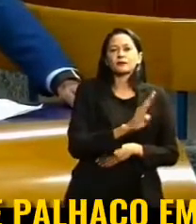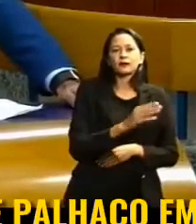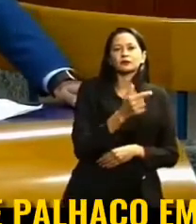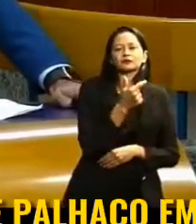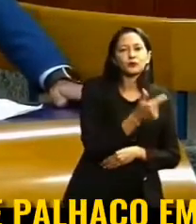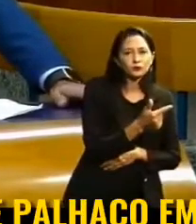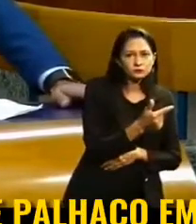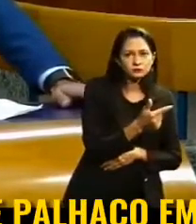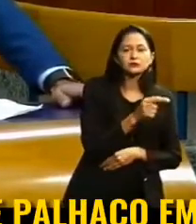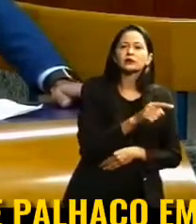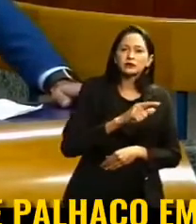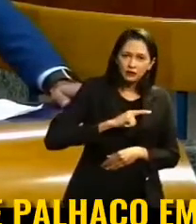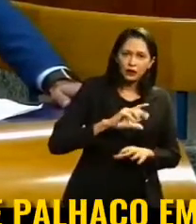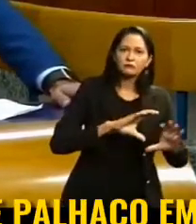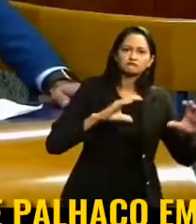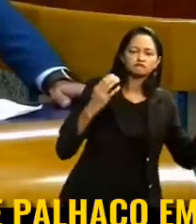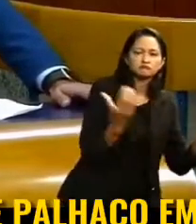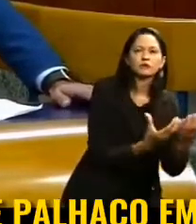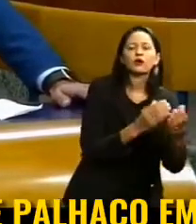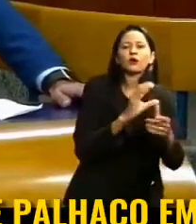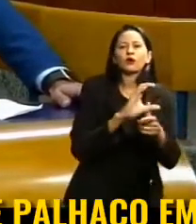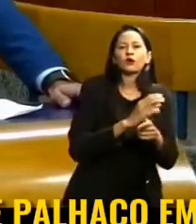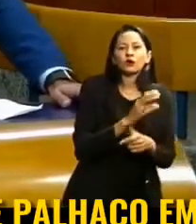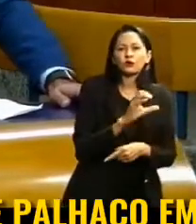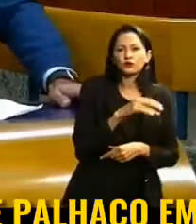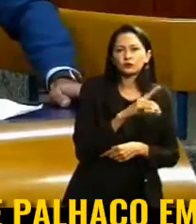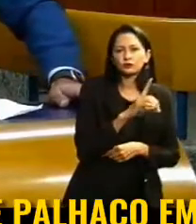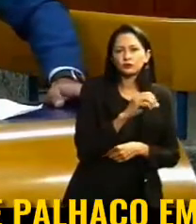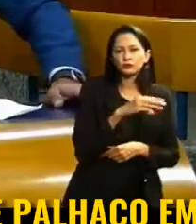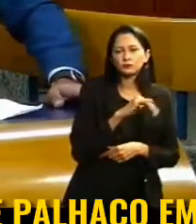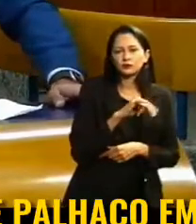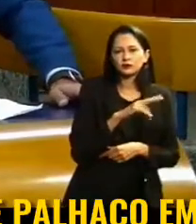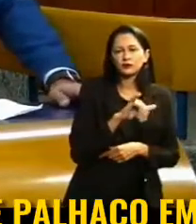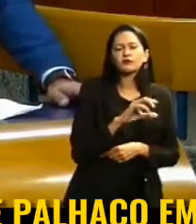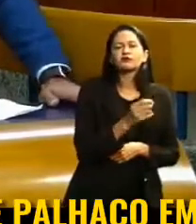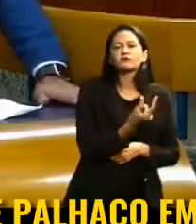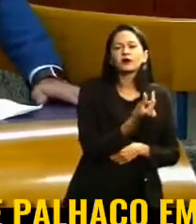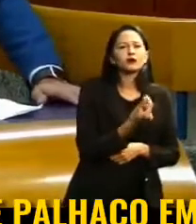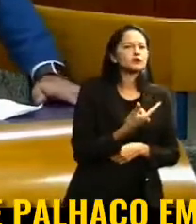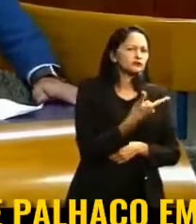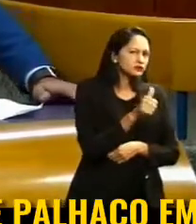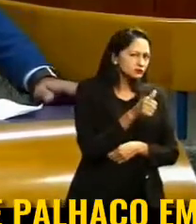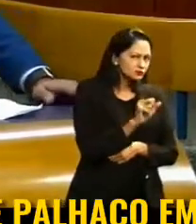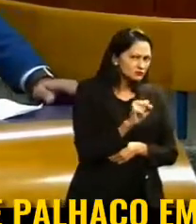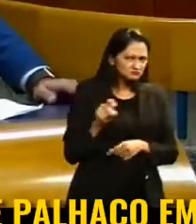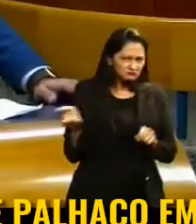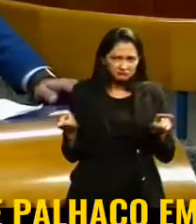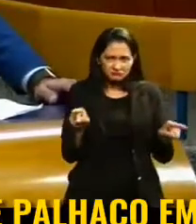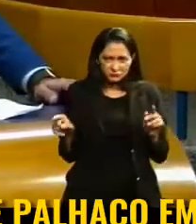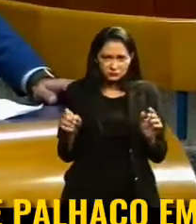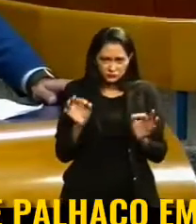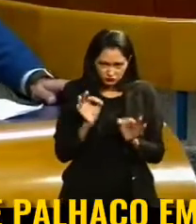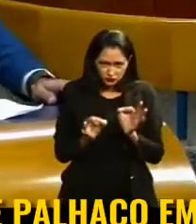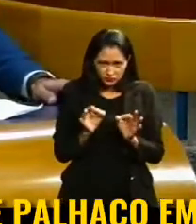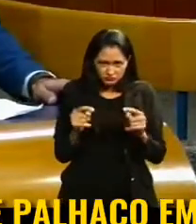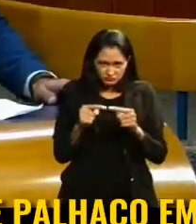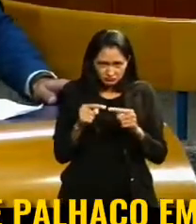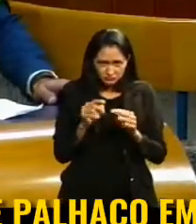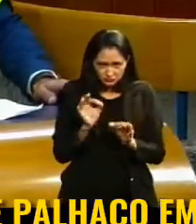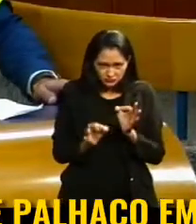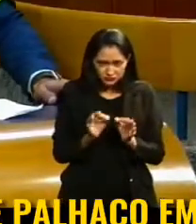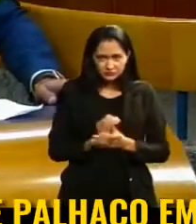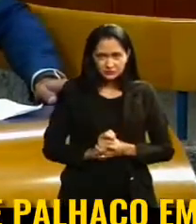2, dentro de um condomínio fechado, pago 218. Isso é justo, cidadão goianiense? É justo